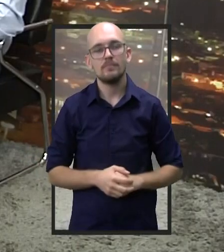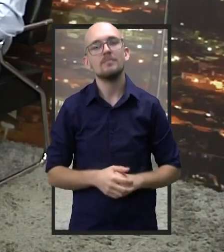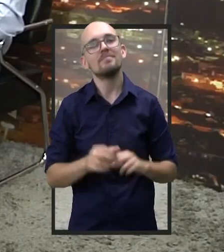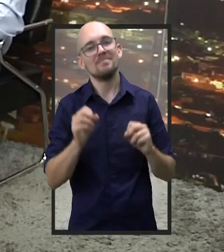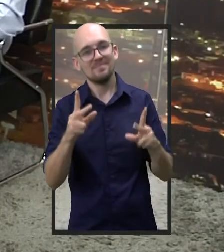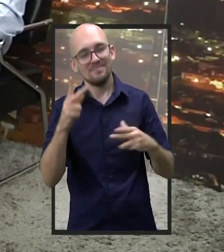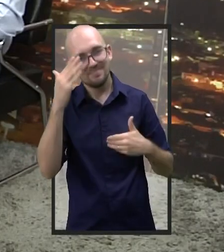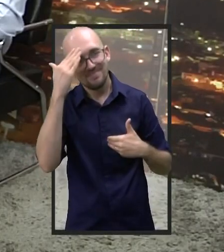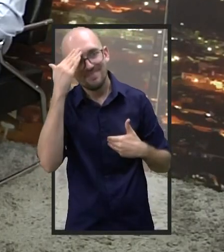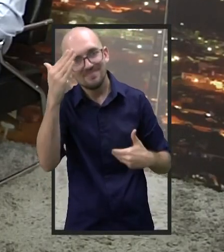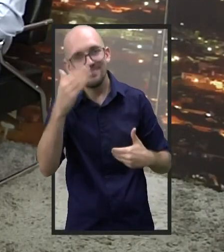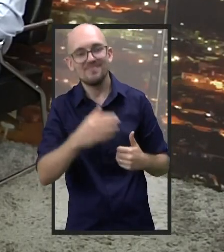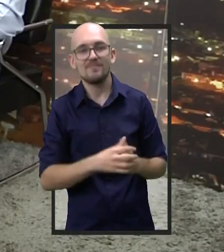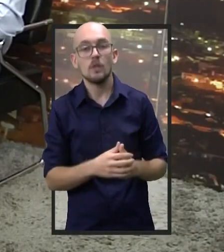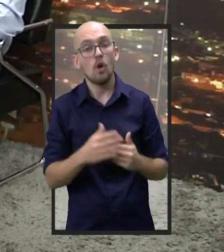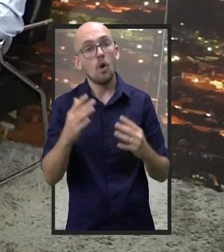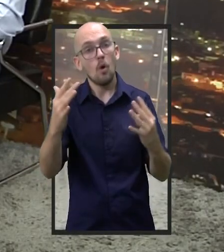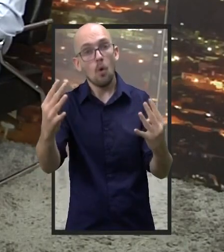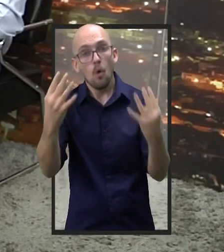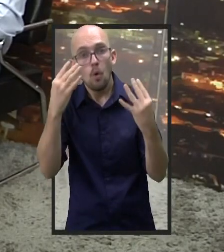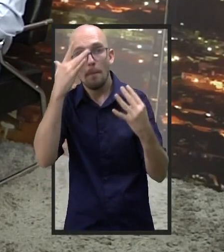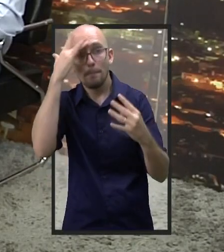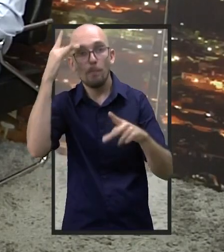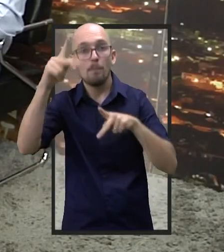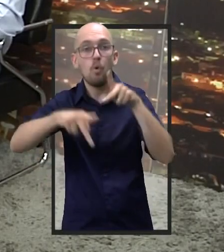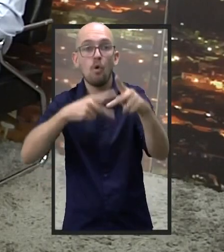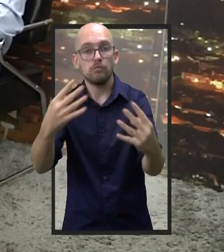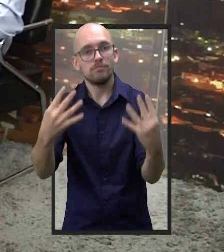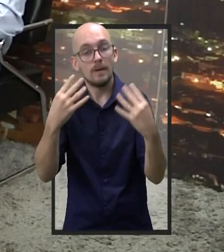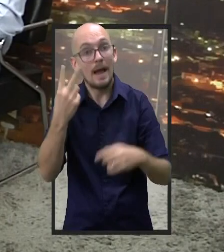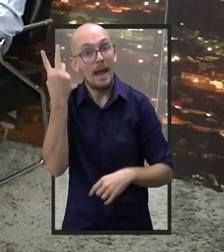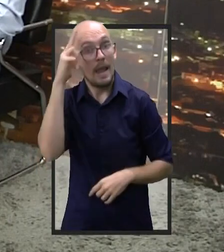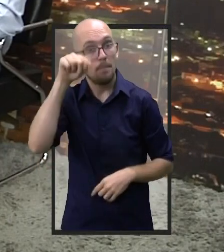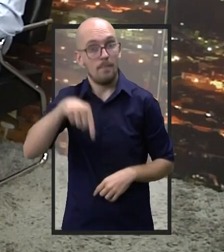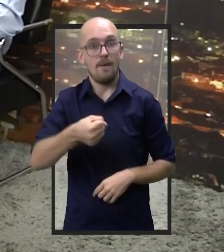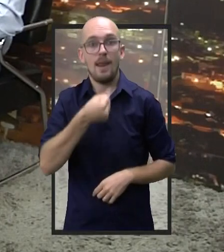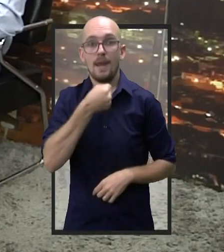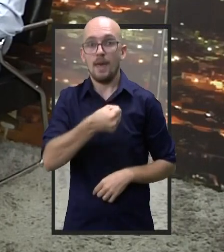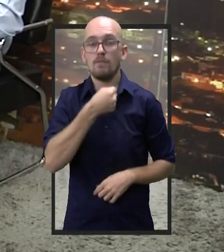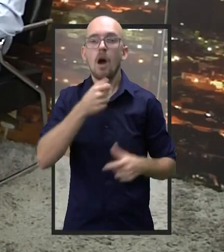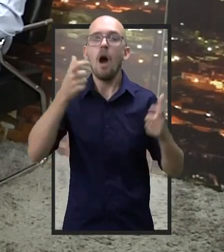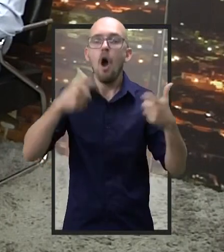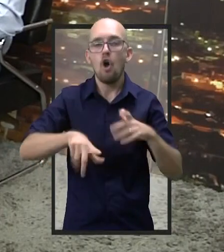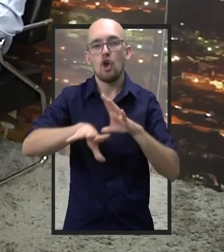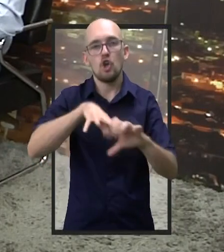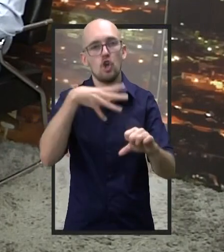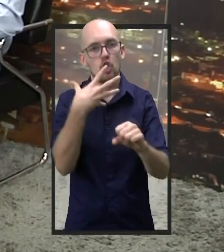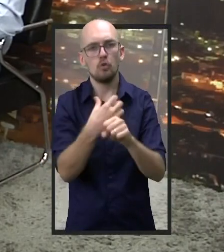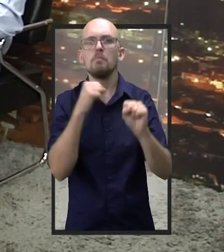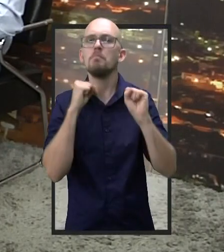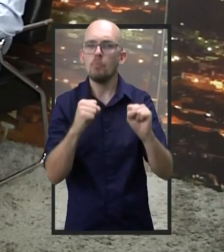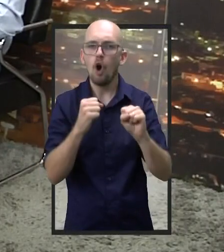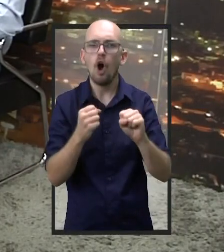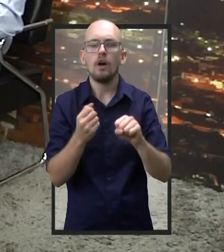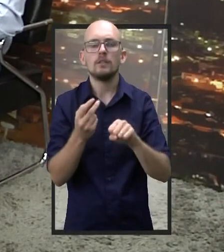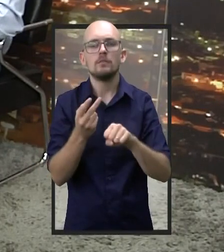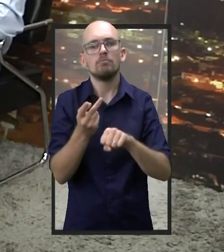agradeço então a audiência dos nossos telespectadores. Lembrando que essa entrevista vai estar no YouTube, basta acessar